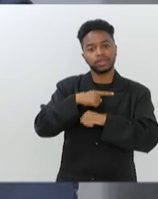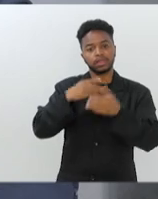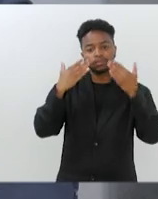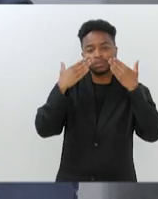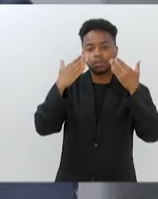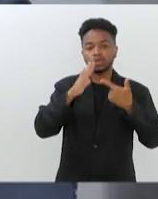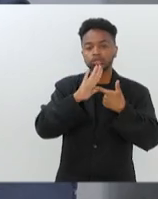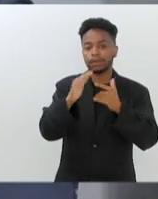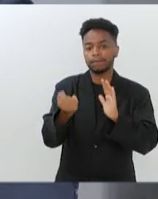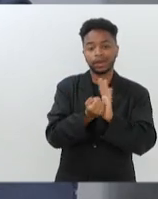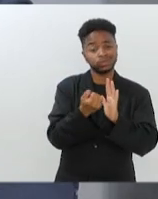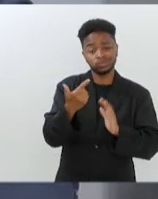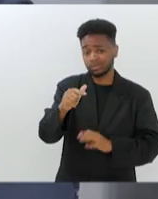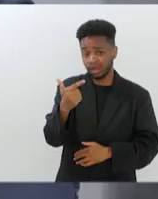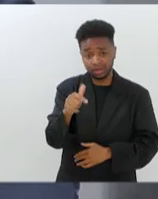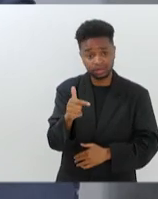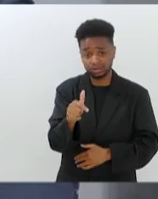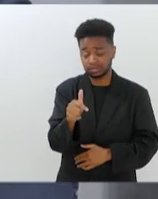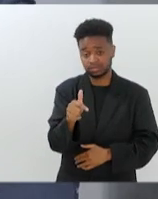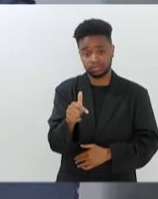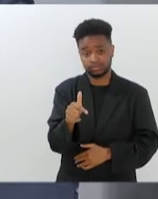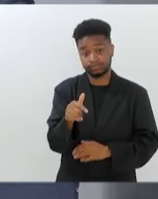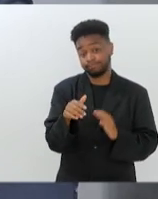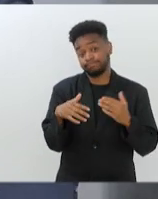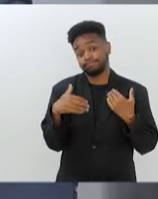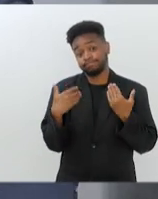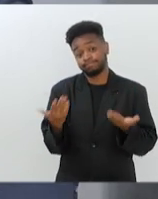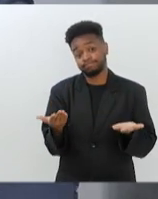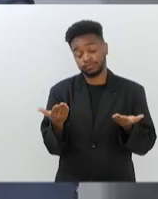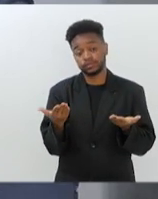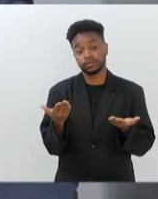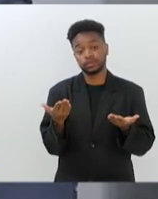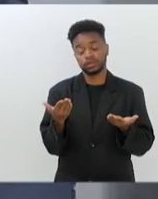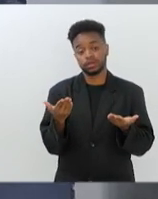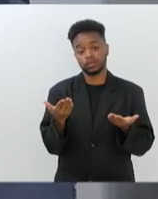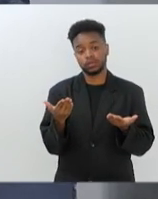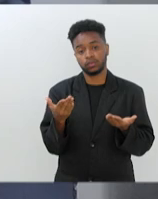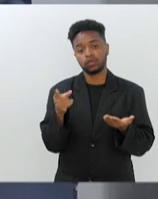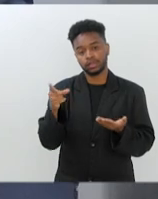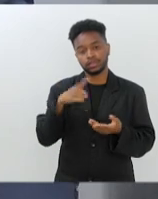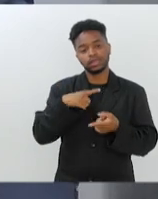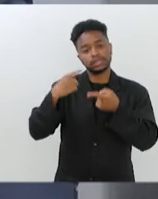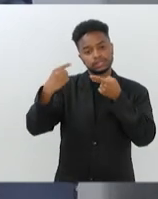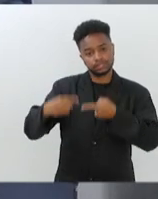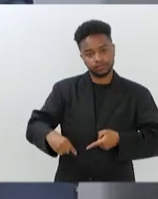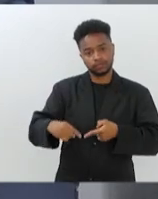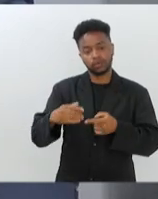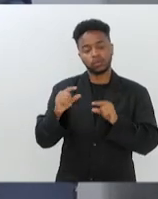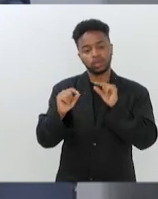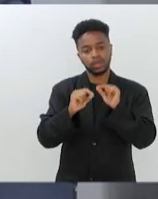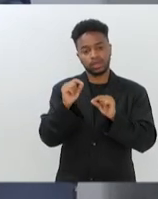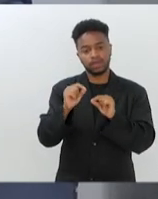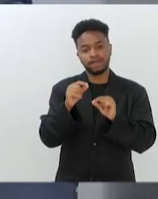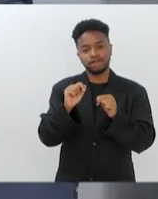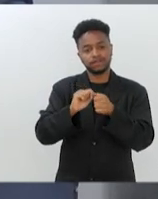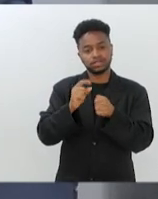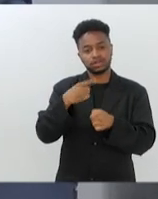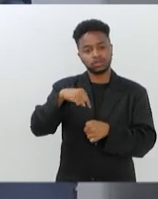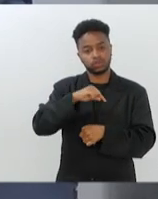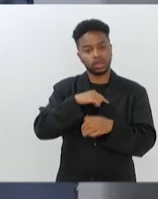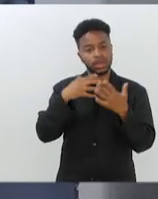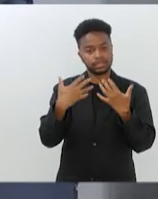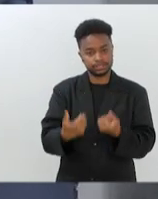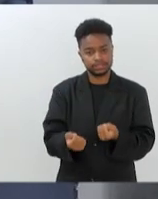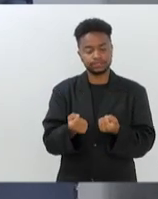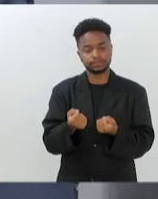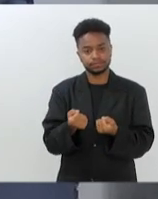isso presidente não existe isso então a senhora tem o desafio de nos convencer aqui que